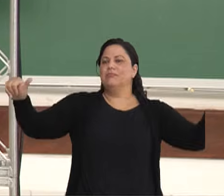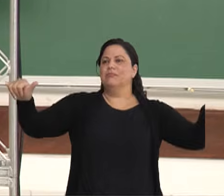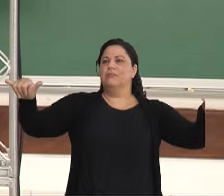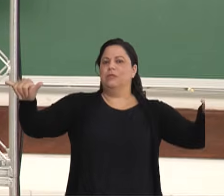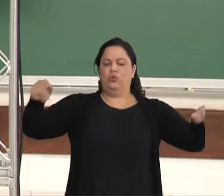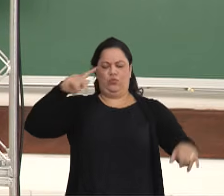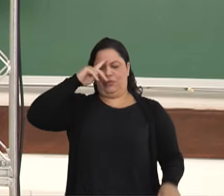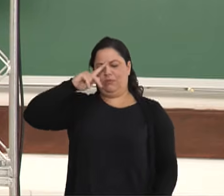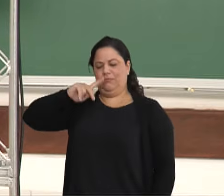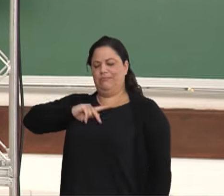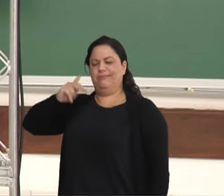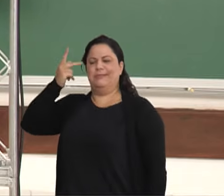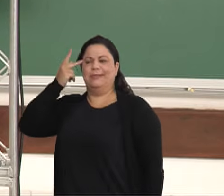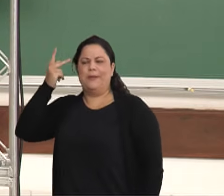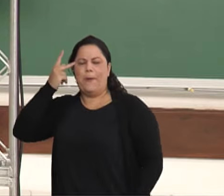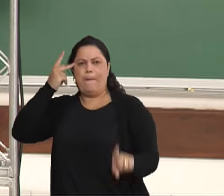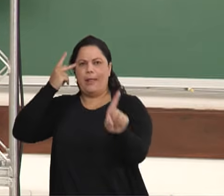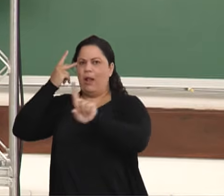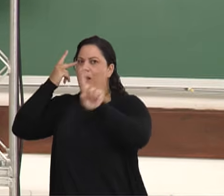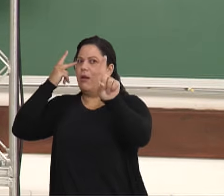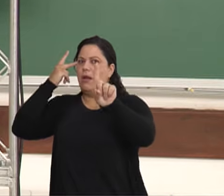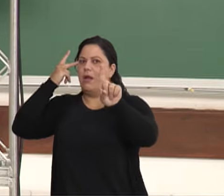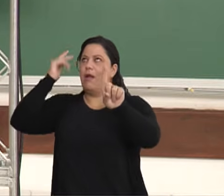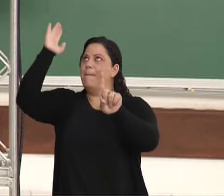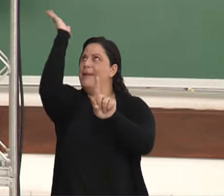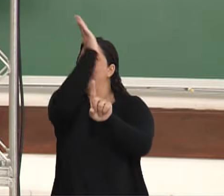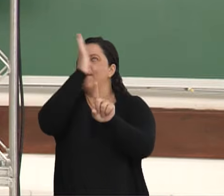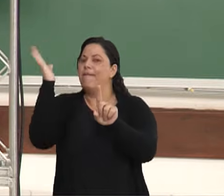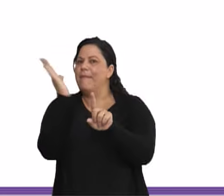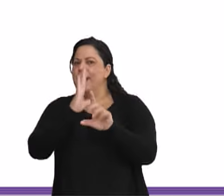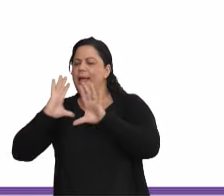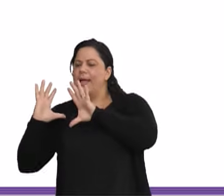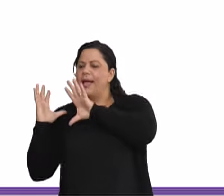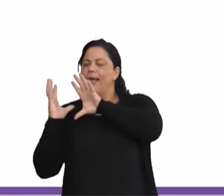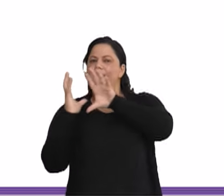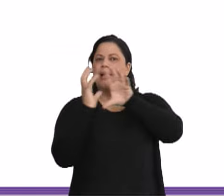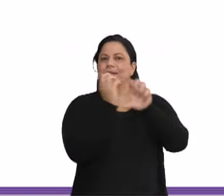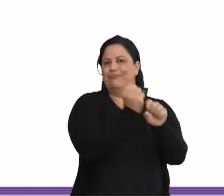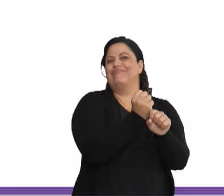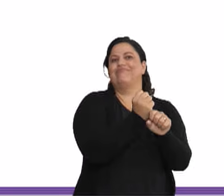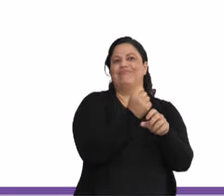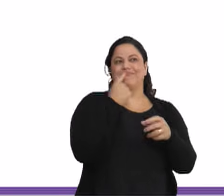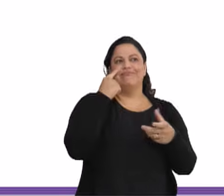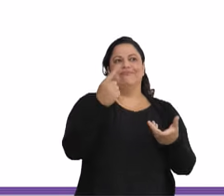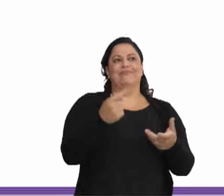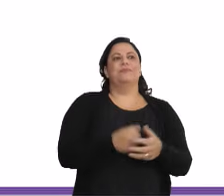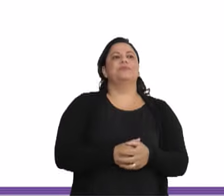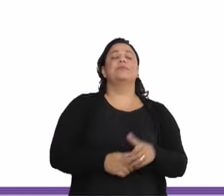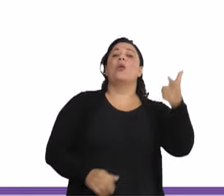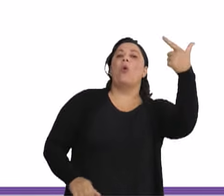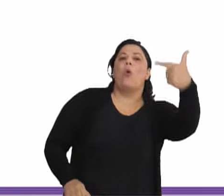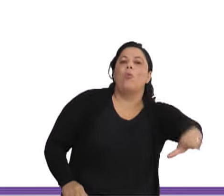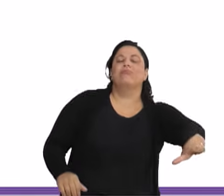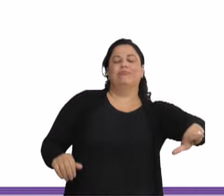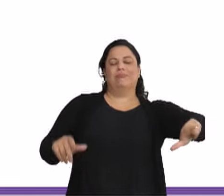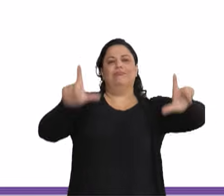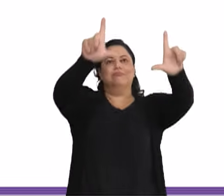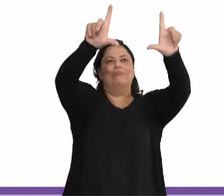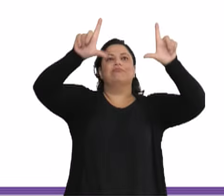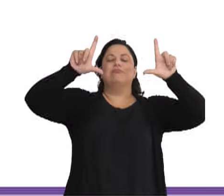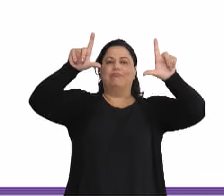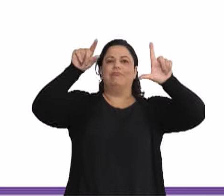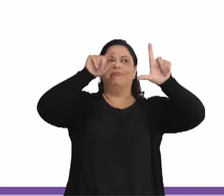pelo Brasil. E ainda, mais uma imagenzinha para você, e essa imagem é mais um